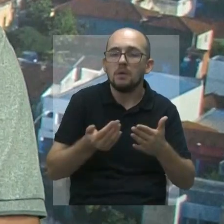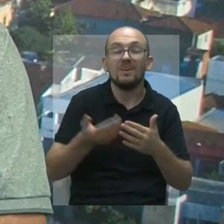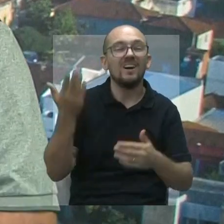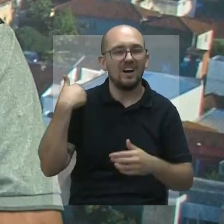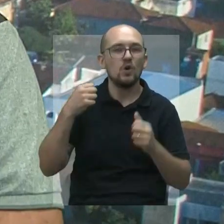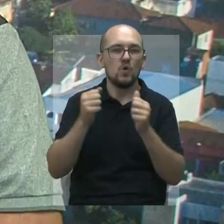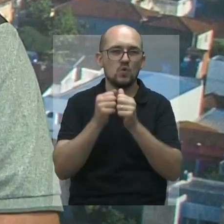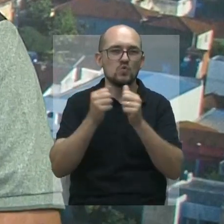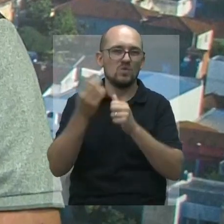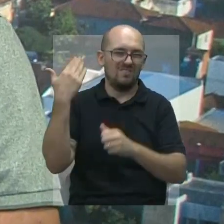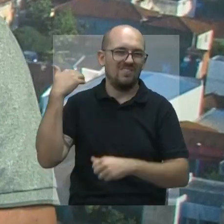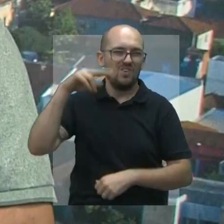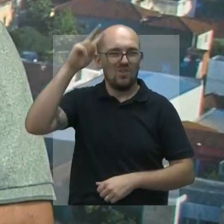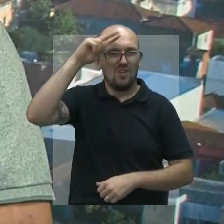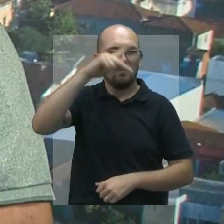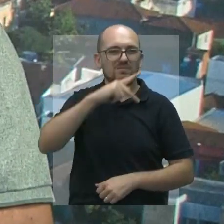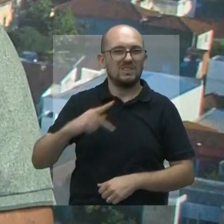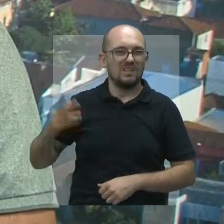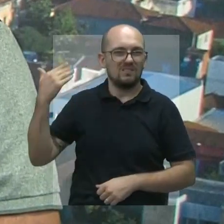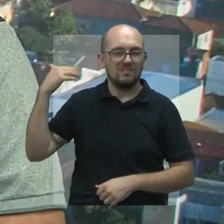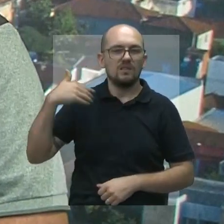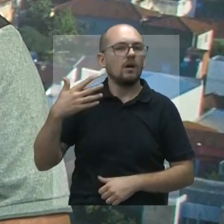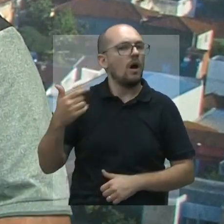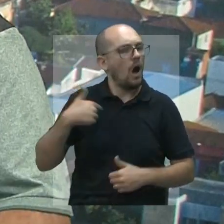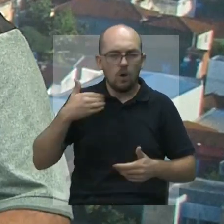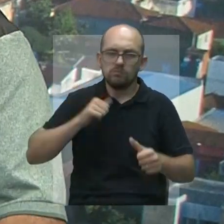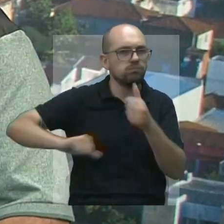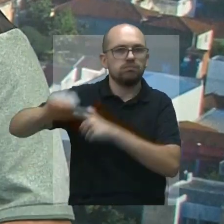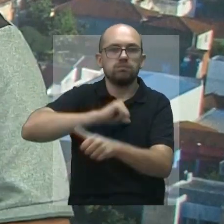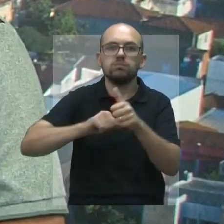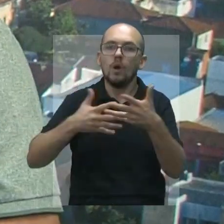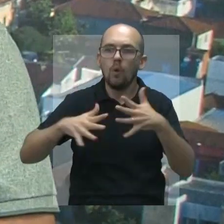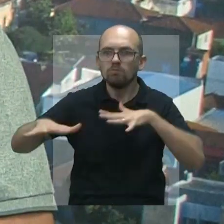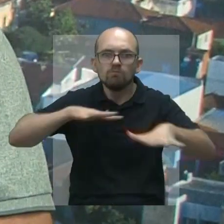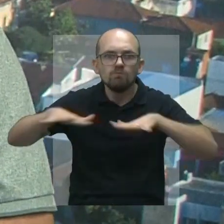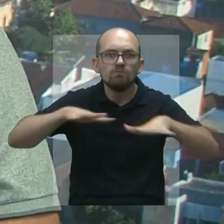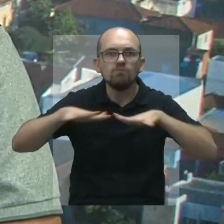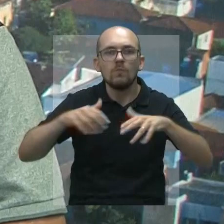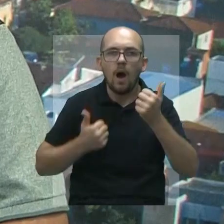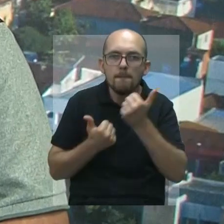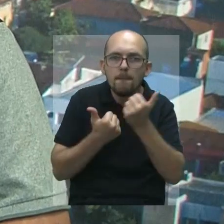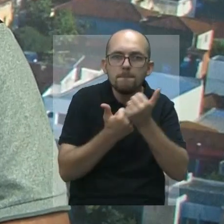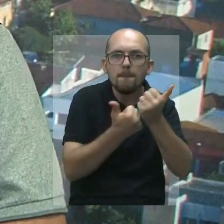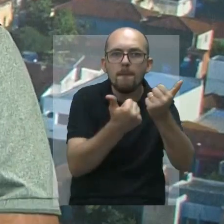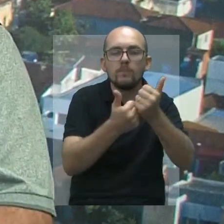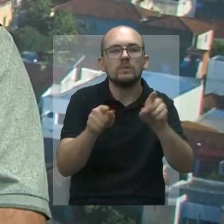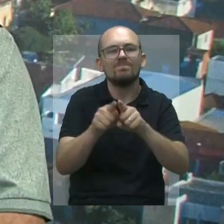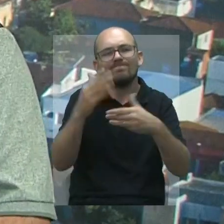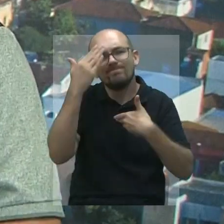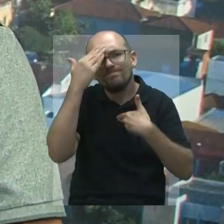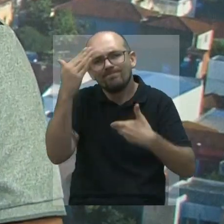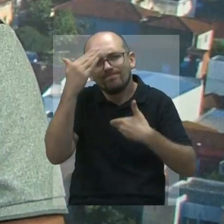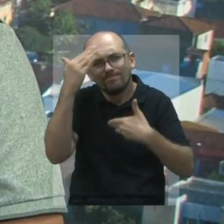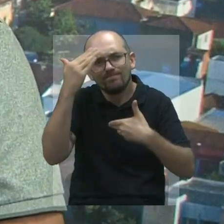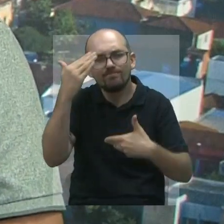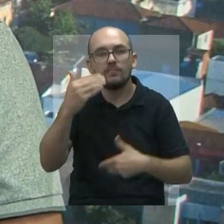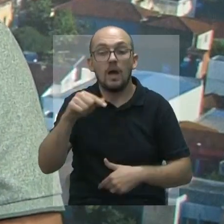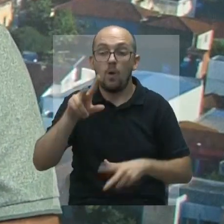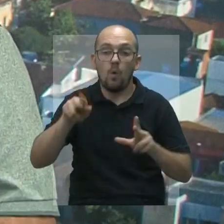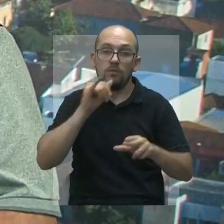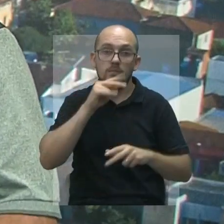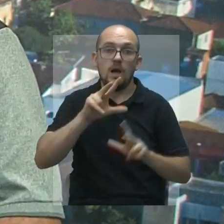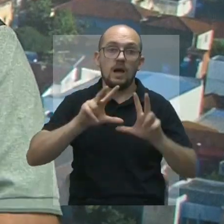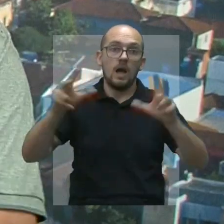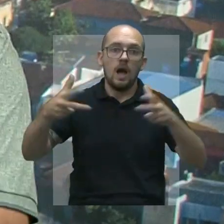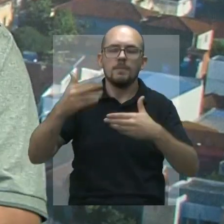Laércio. Mas é este apoio da torcida, da cidade, dos poderes, como a Câmara, a quem eu agradeço na presidência do vereador